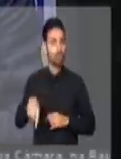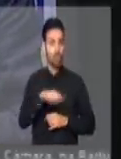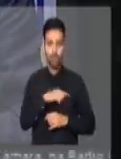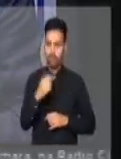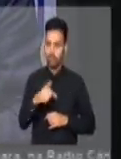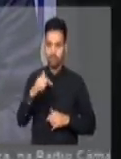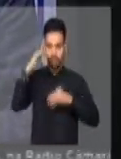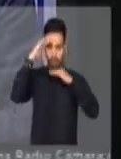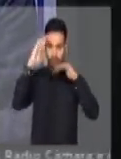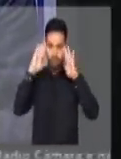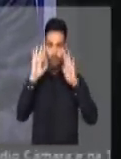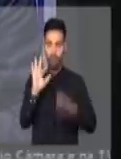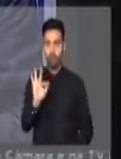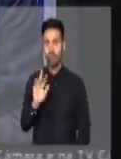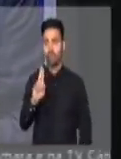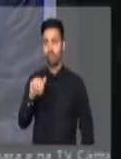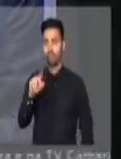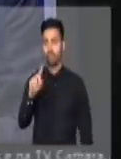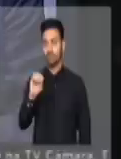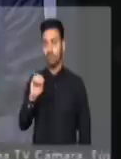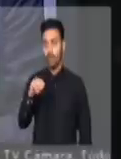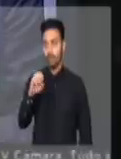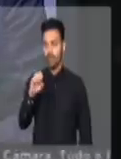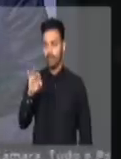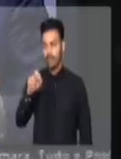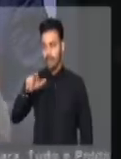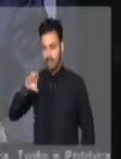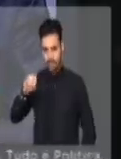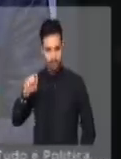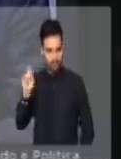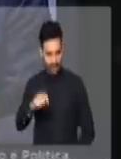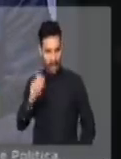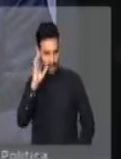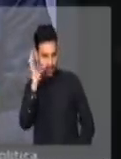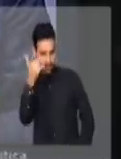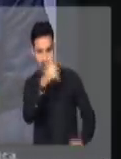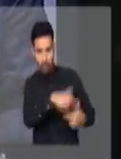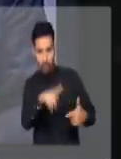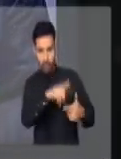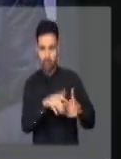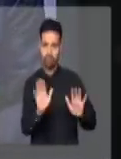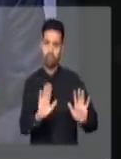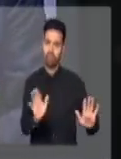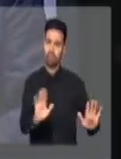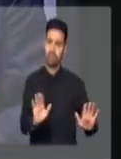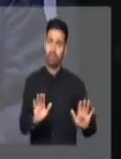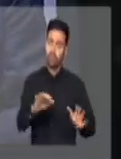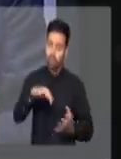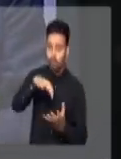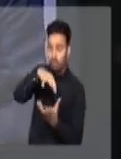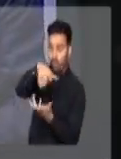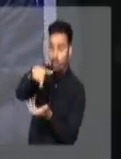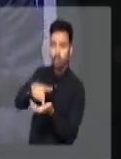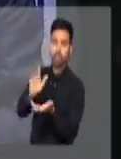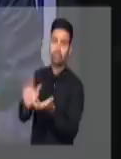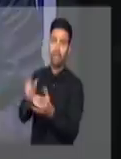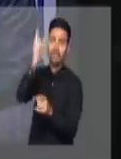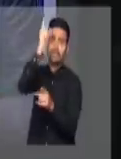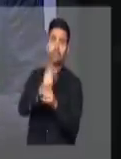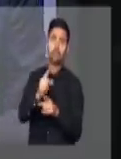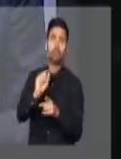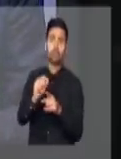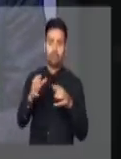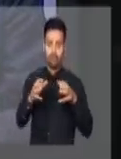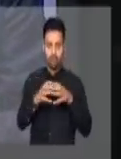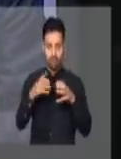fundamentalismo como recurso para a administração de divergências. Há muito tempo que o mundo já descobriu que os partidos políticos